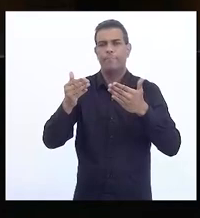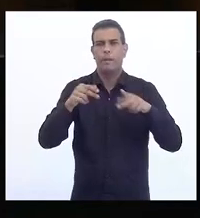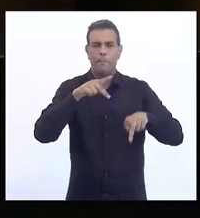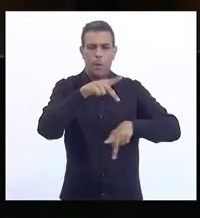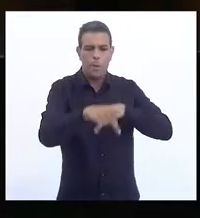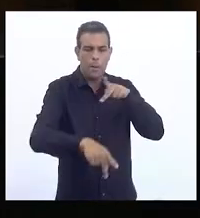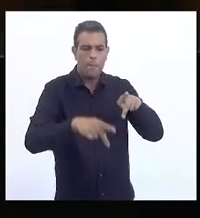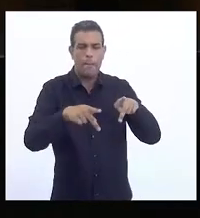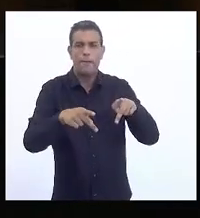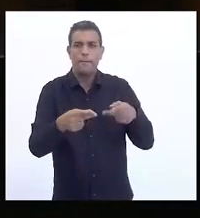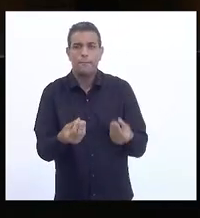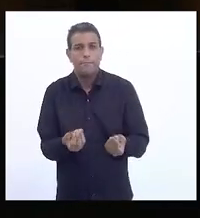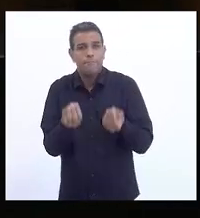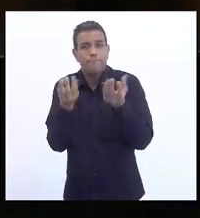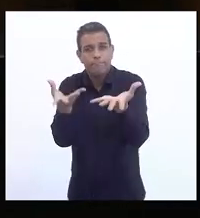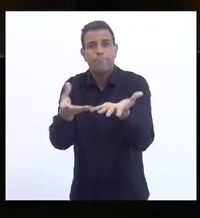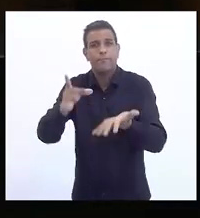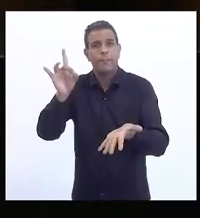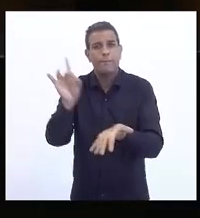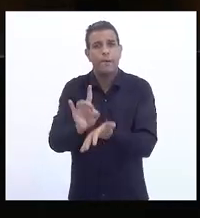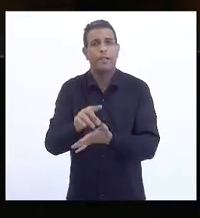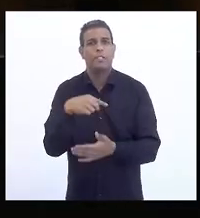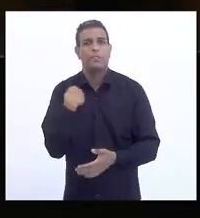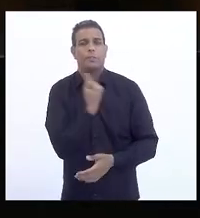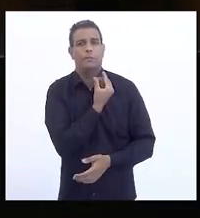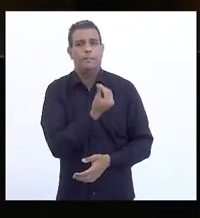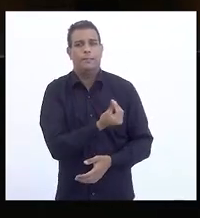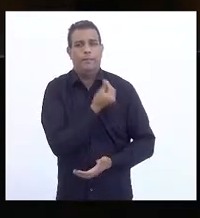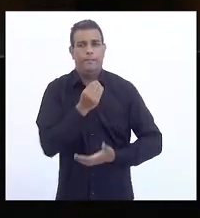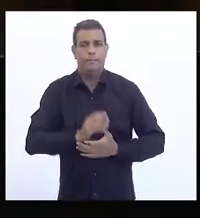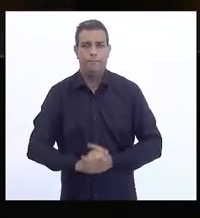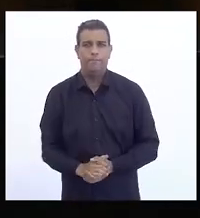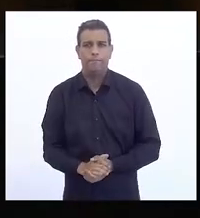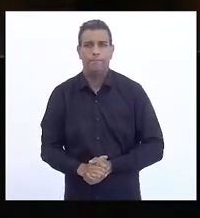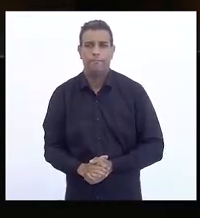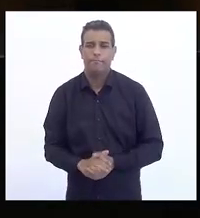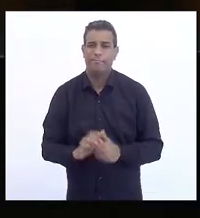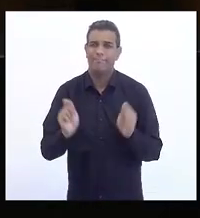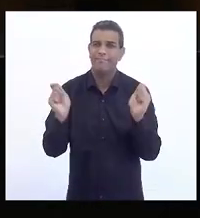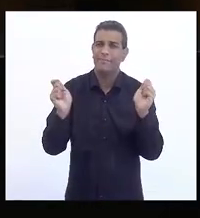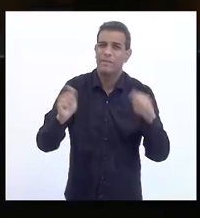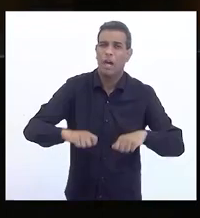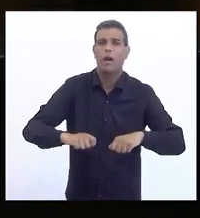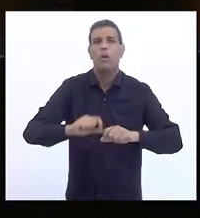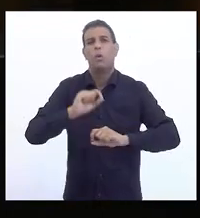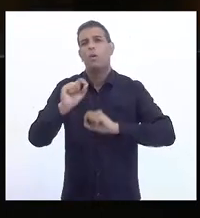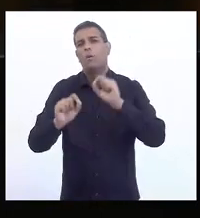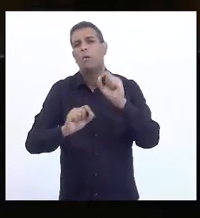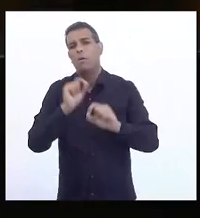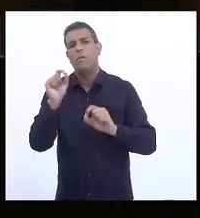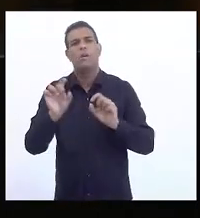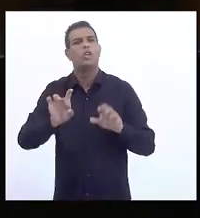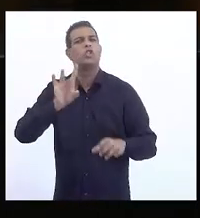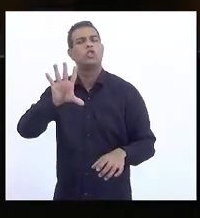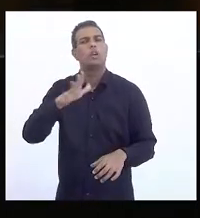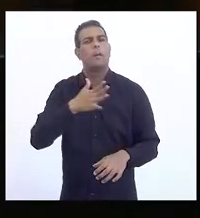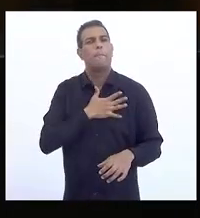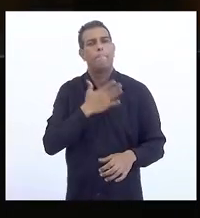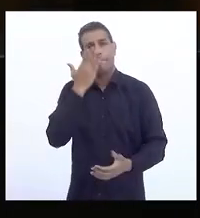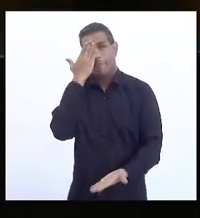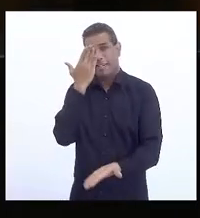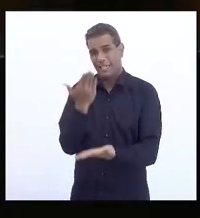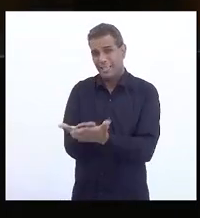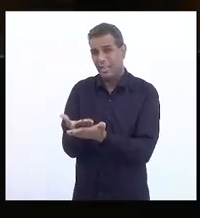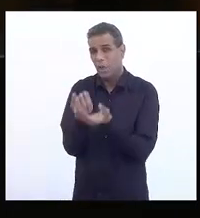população, está entregando aquilo que disse que faria. Poderia ter dito, não era meu